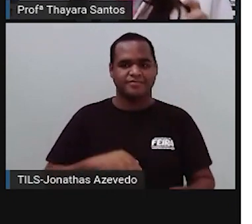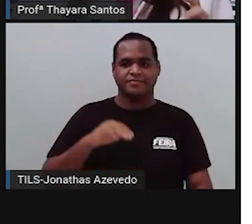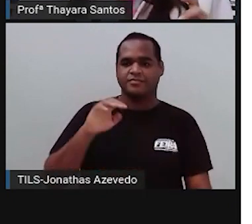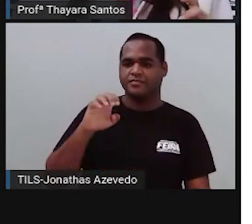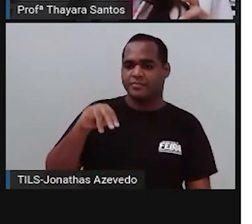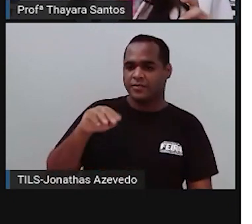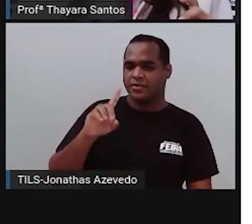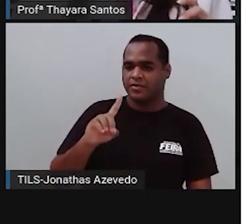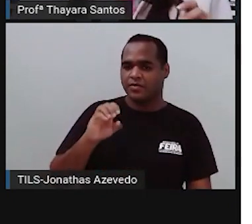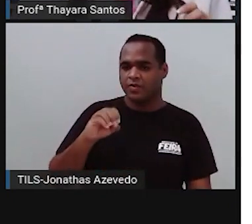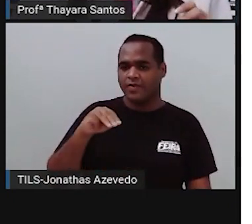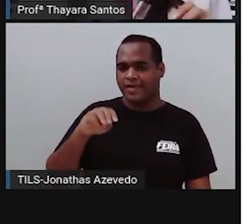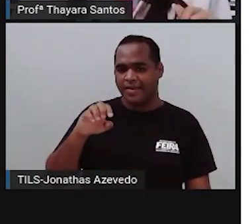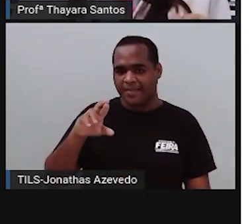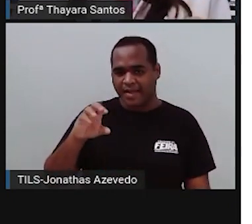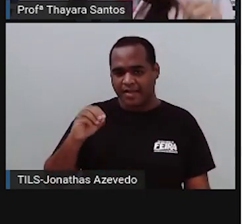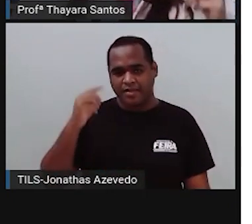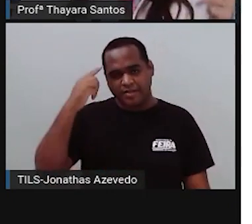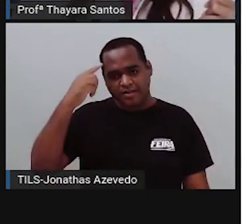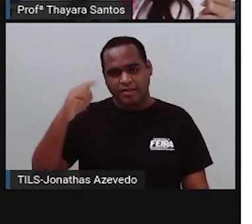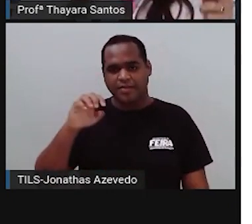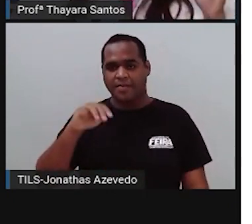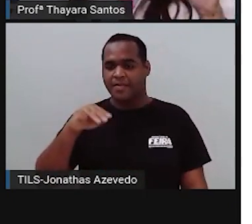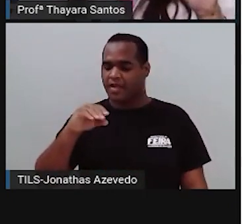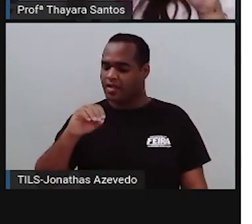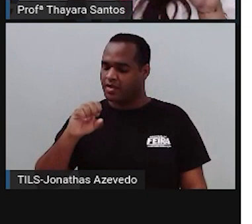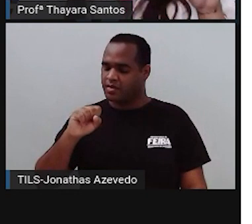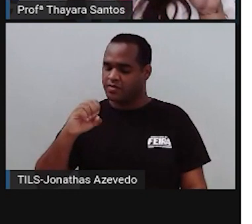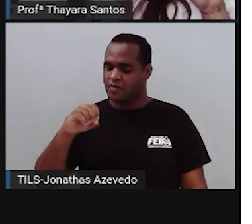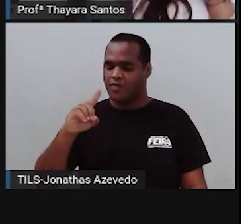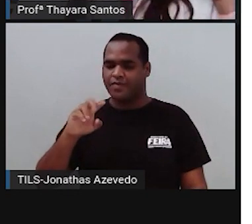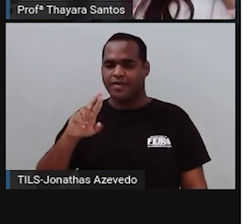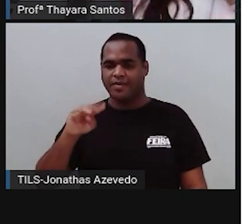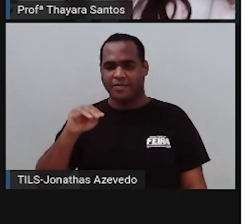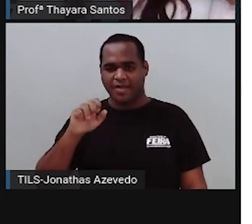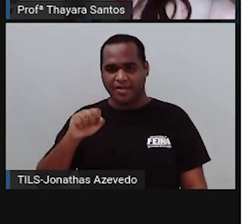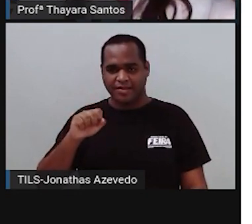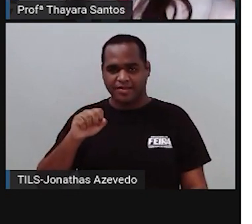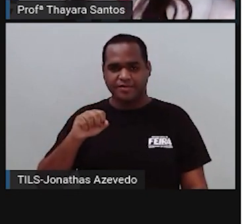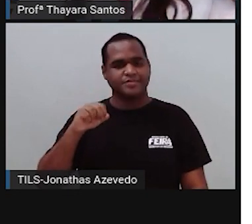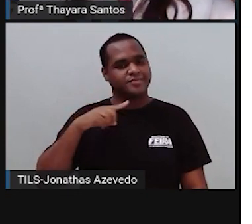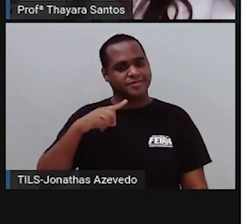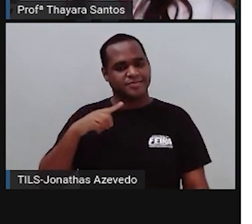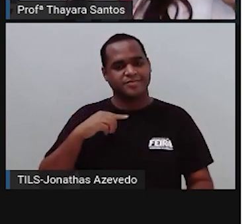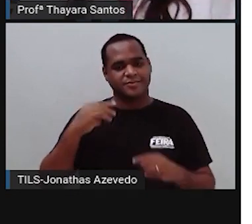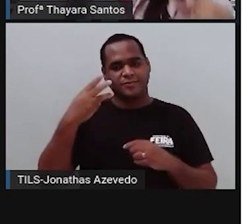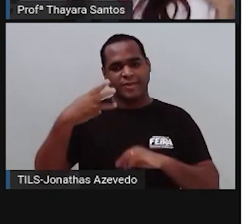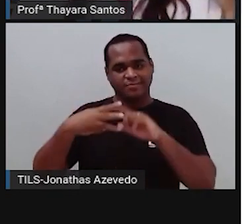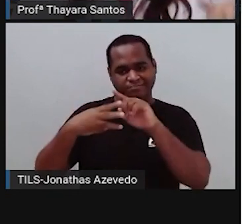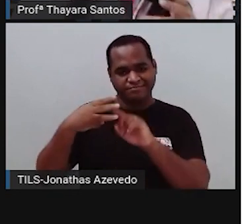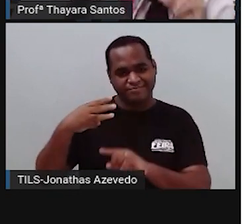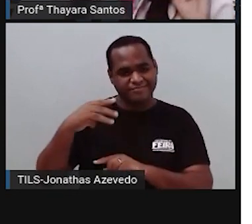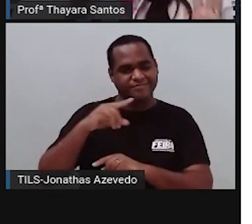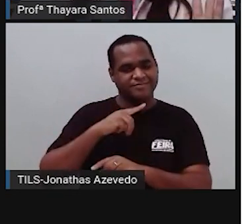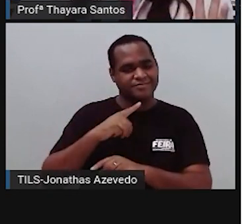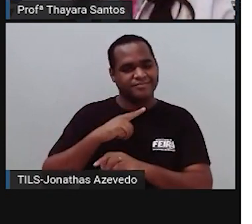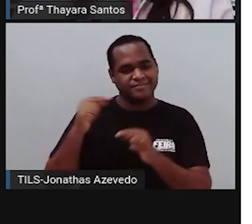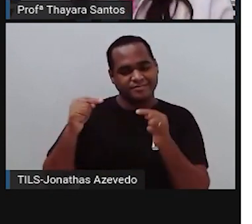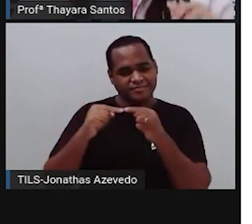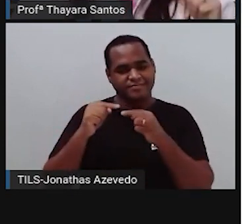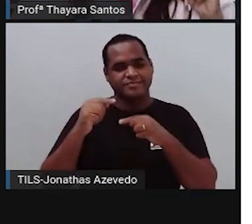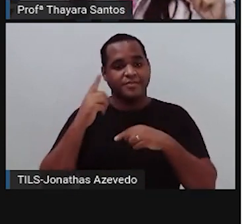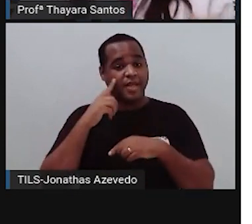endoderma, a ectoderma e a mesoderma. Então, esses três folhetos germinativos, que é como se fossem 3